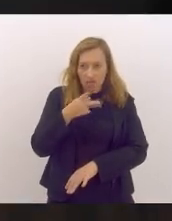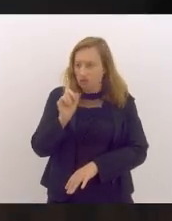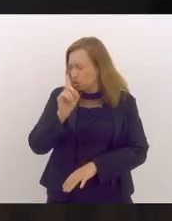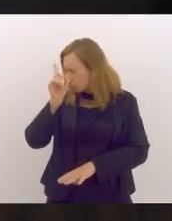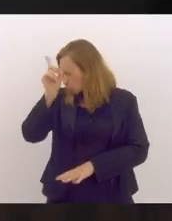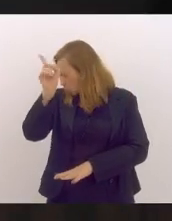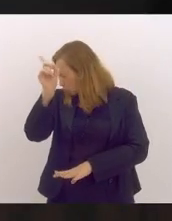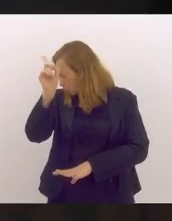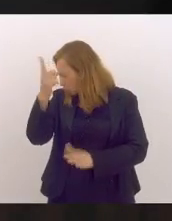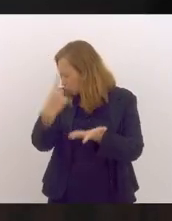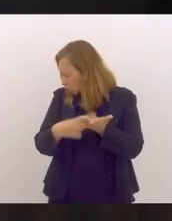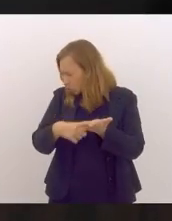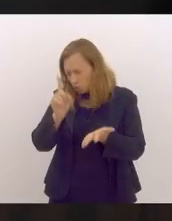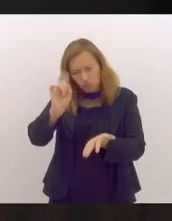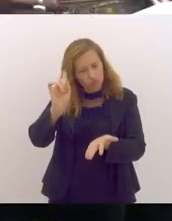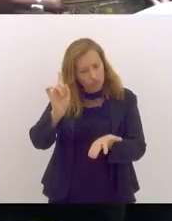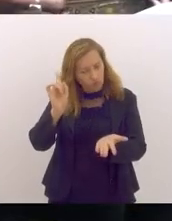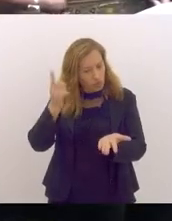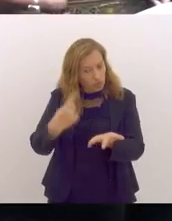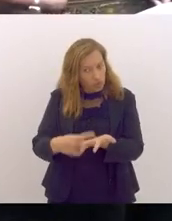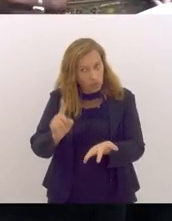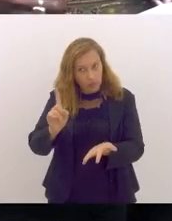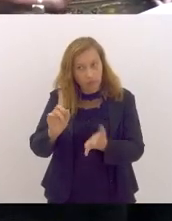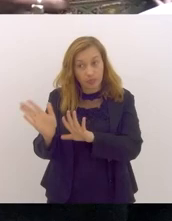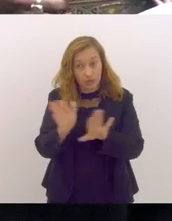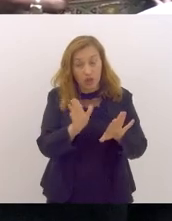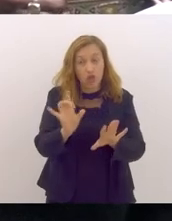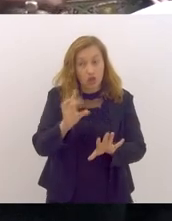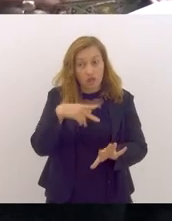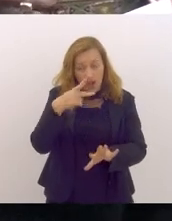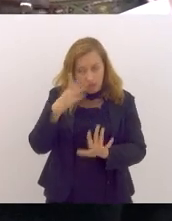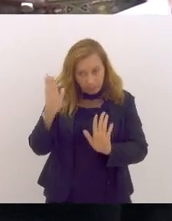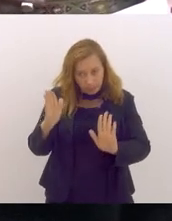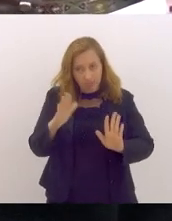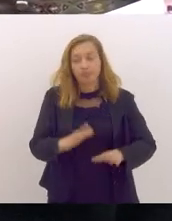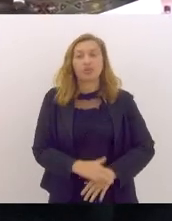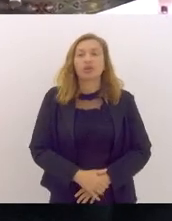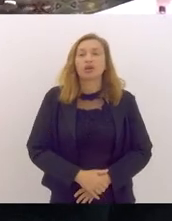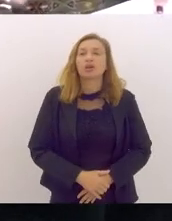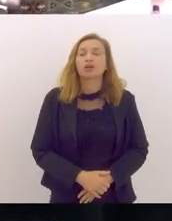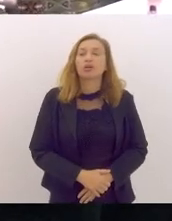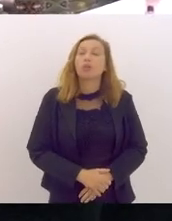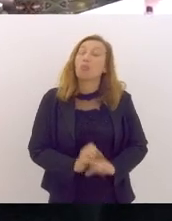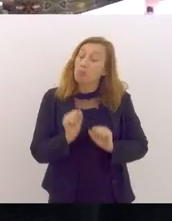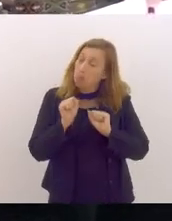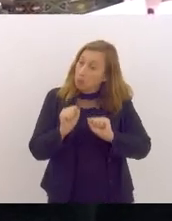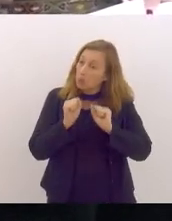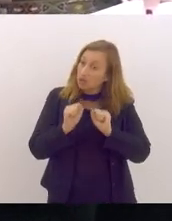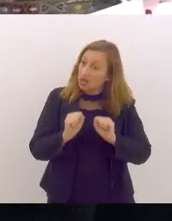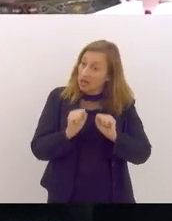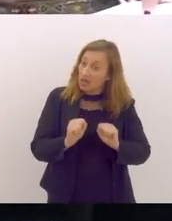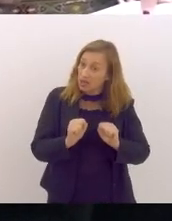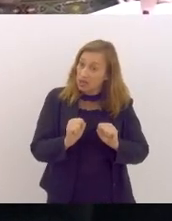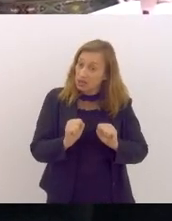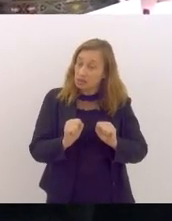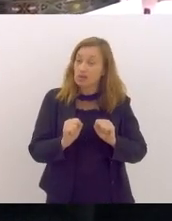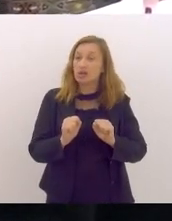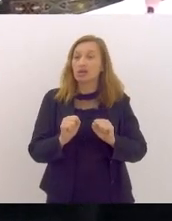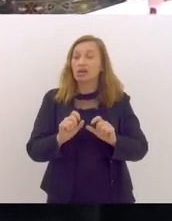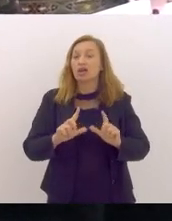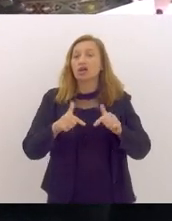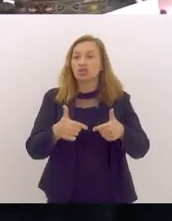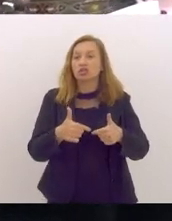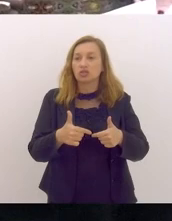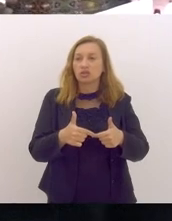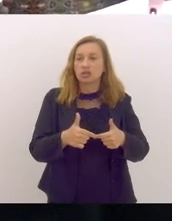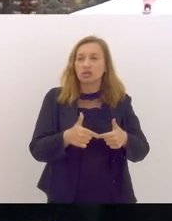tem acordo nenhum ainda. Não tem acordo, presidente, Luiz. Eu só queria completar uma frase. Né? Ah. Que isso talvez pudesse aplicar à seguinte situação.